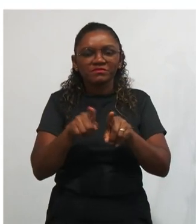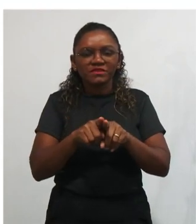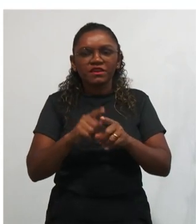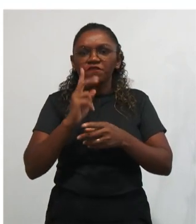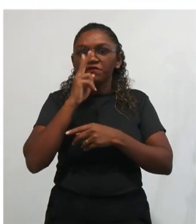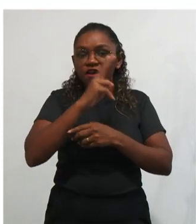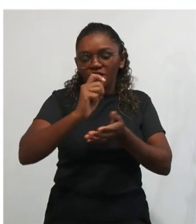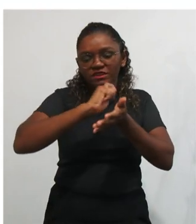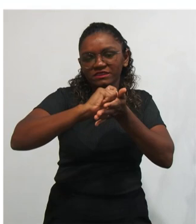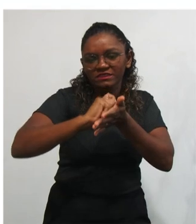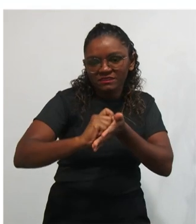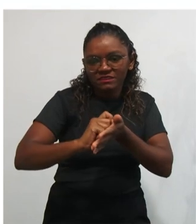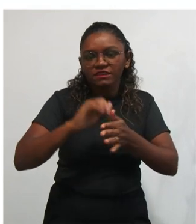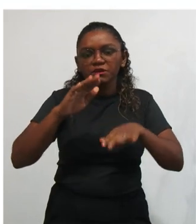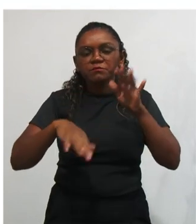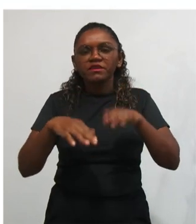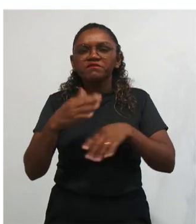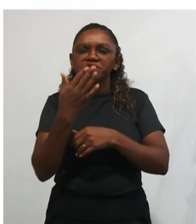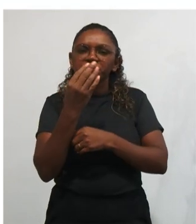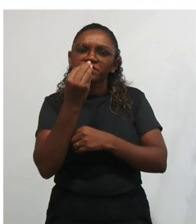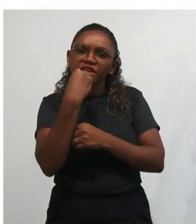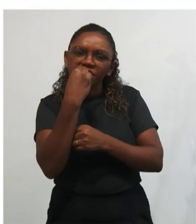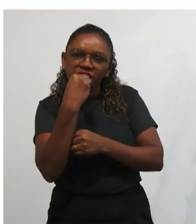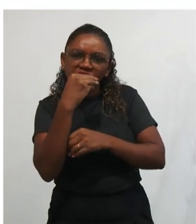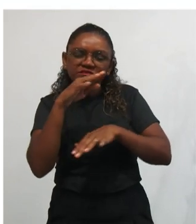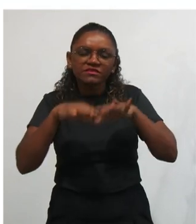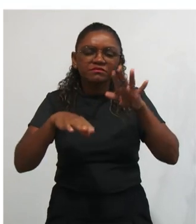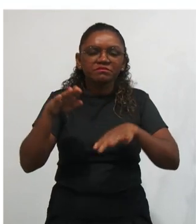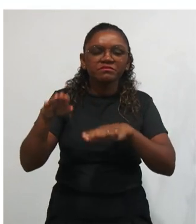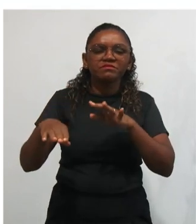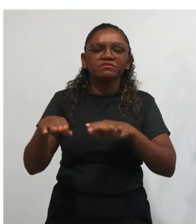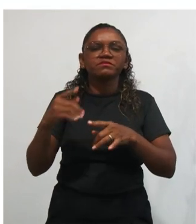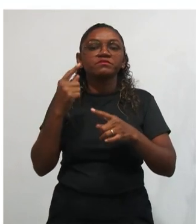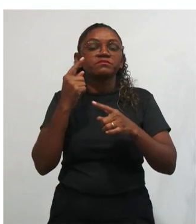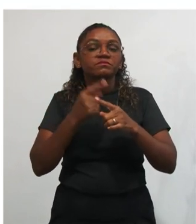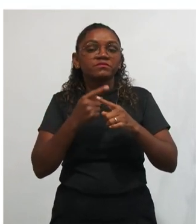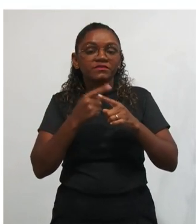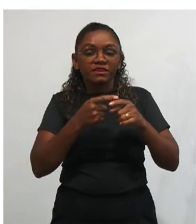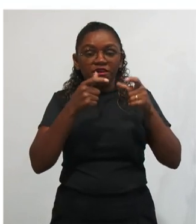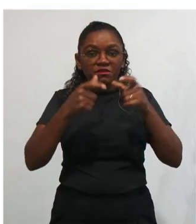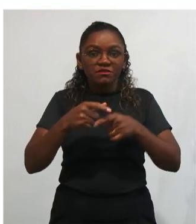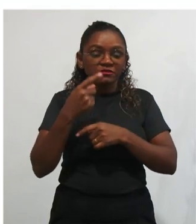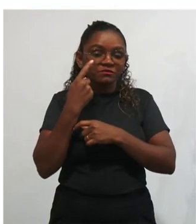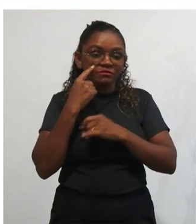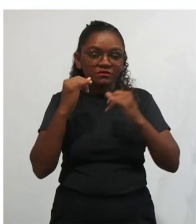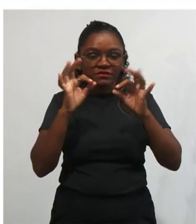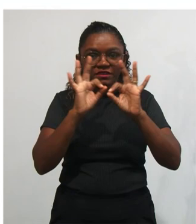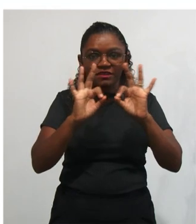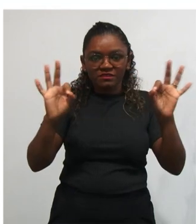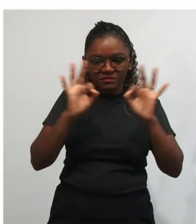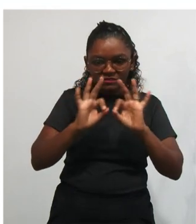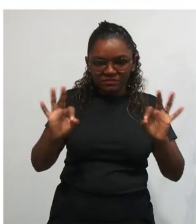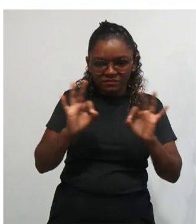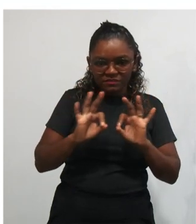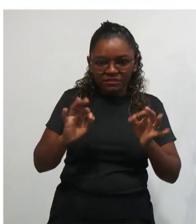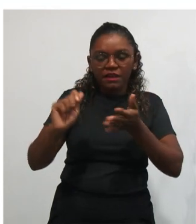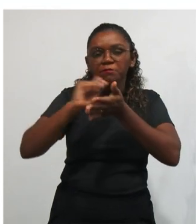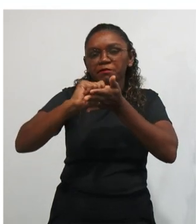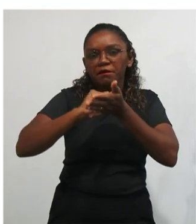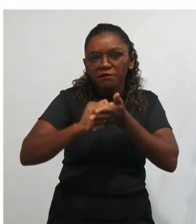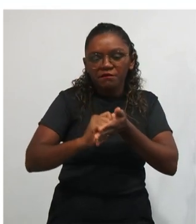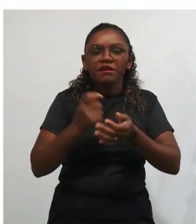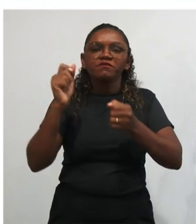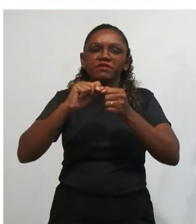lugares outros um pouquinho mais fraco você percebe que há muito lugar que ele precisou apagar e reescrever e